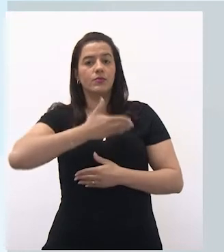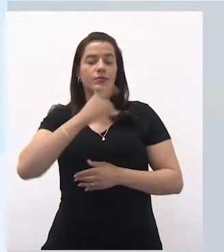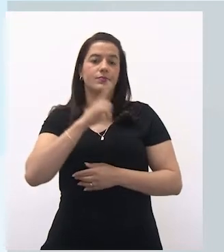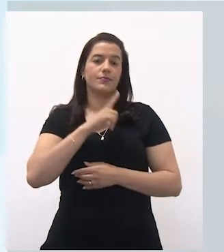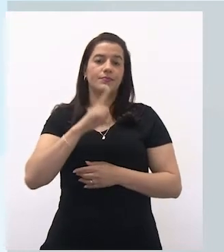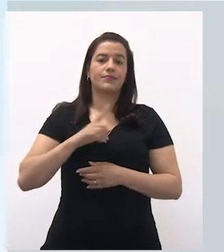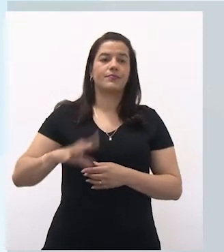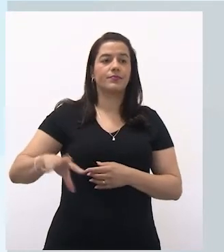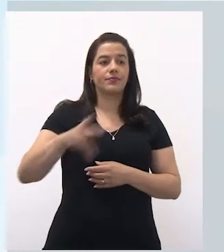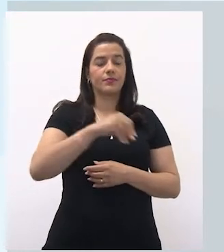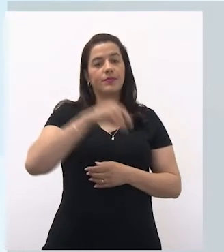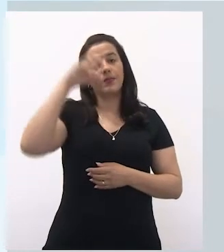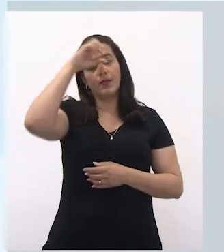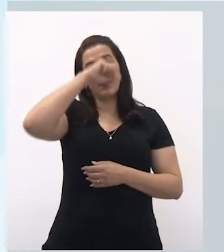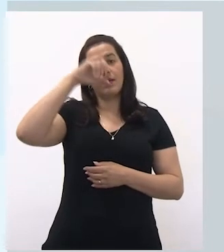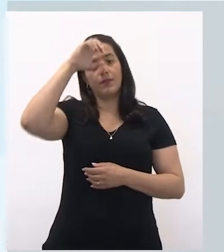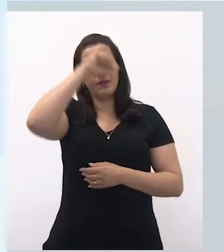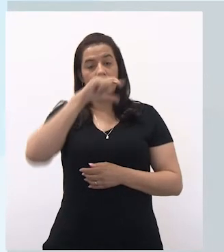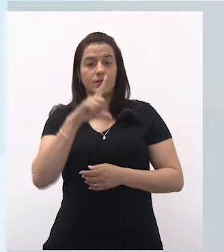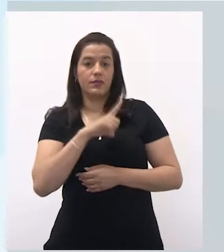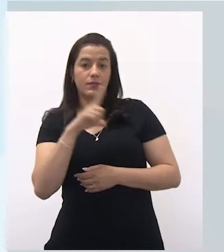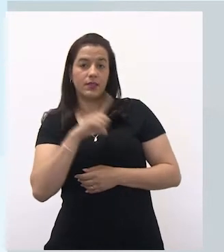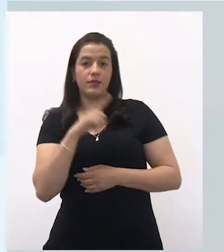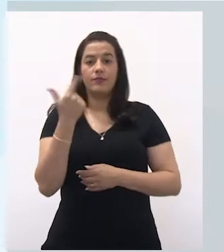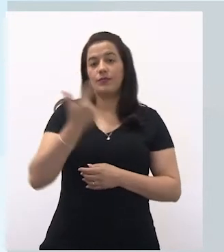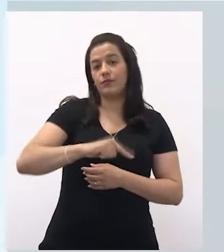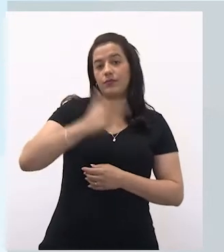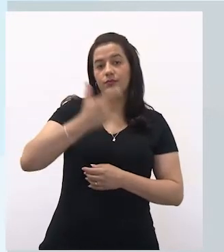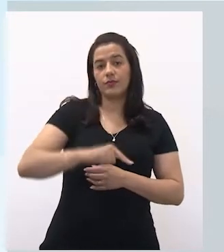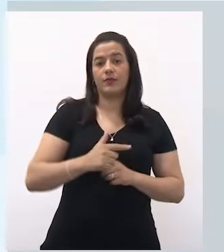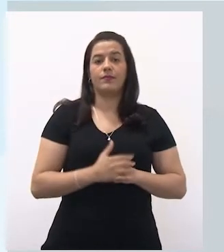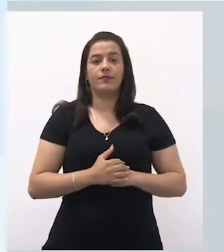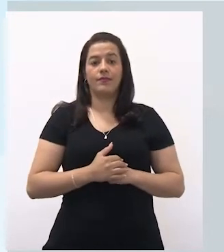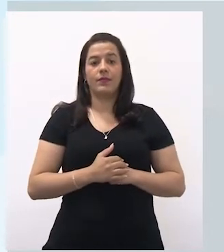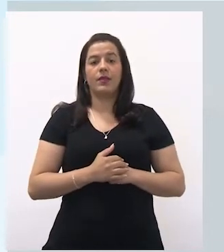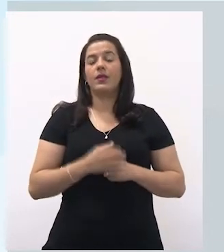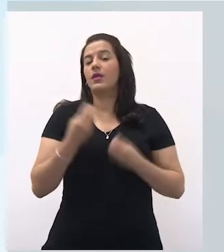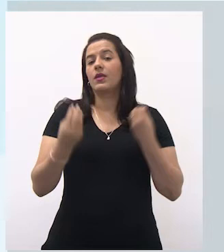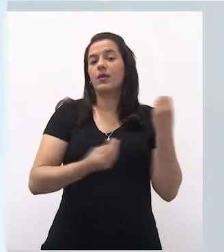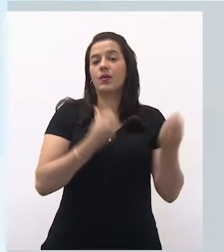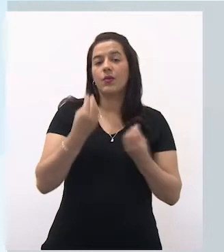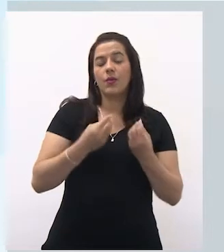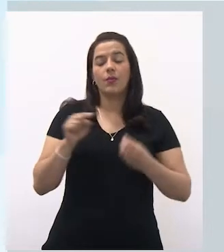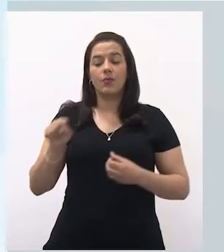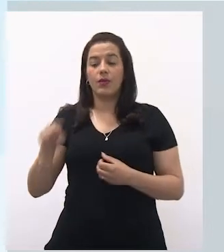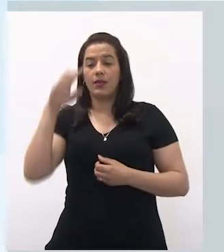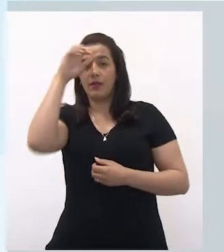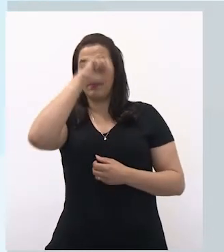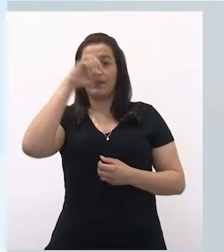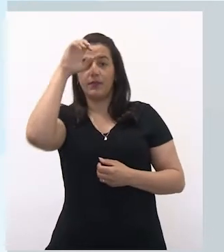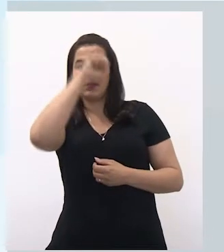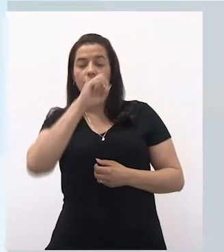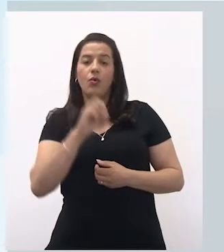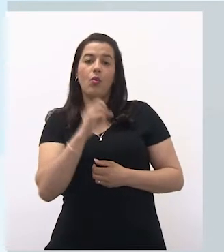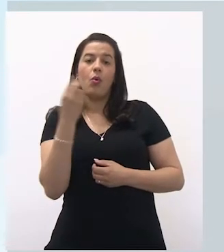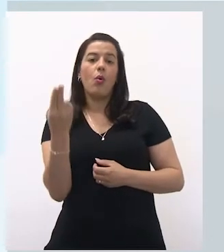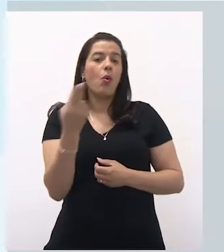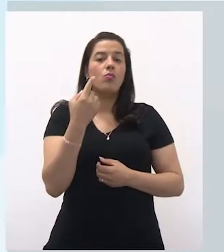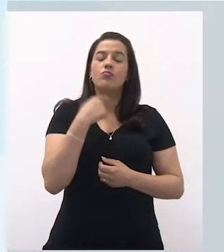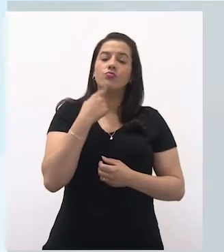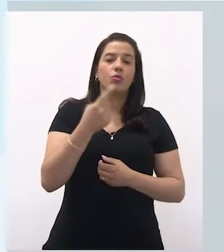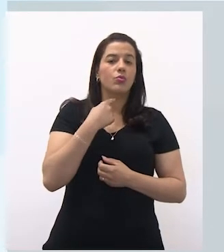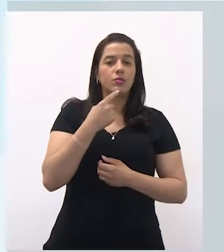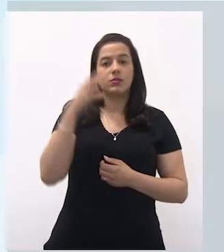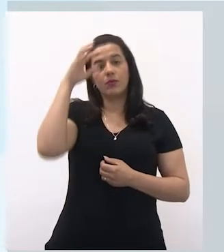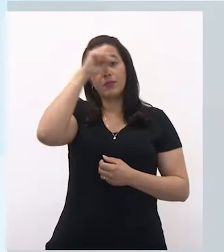a aprendizagem ou não houve aprendizagem. E de que forma foi apreendido ou não foi apreendido.